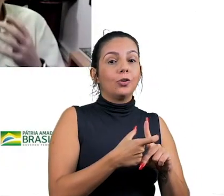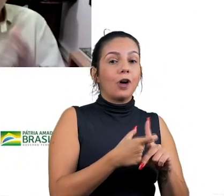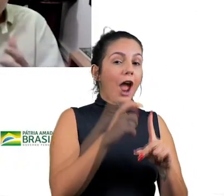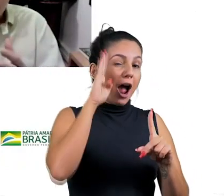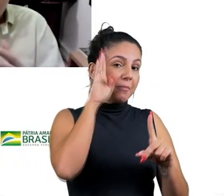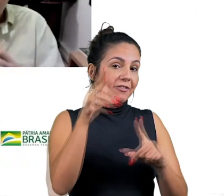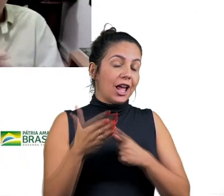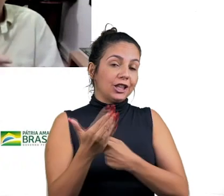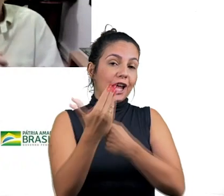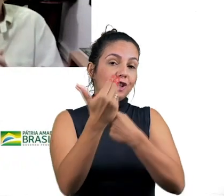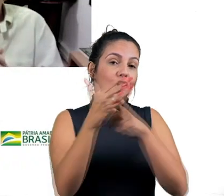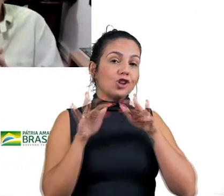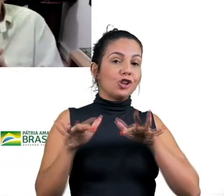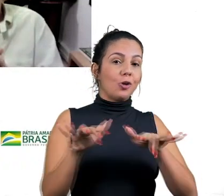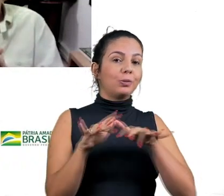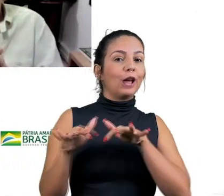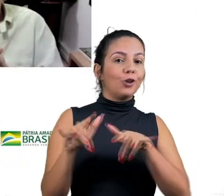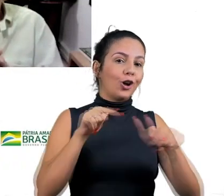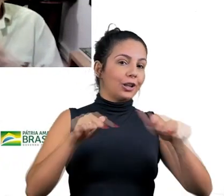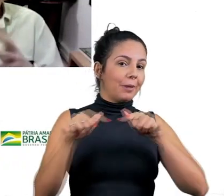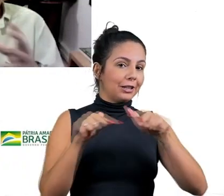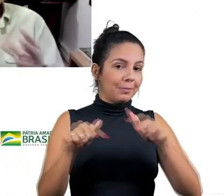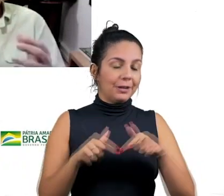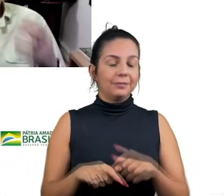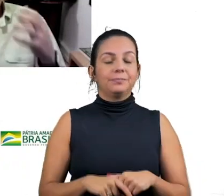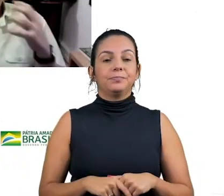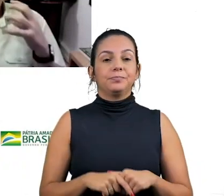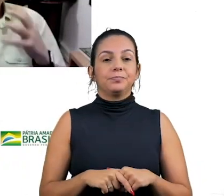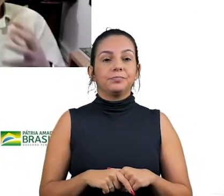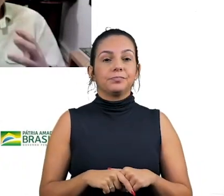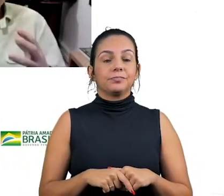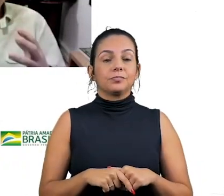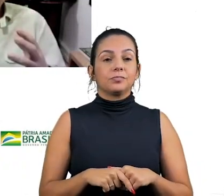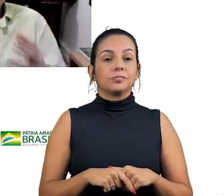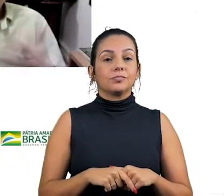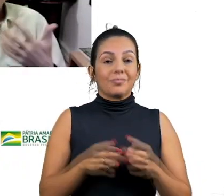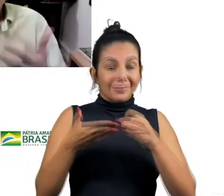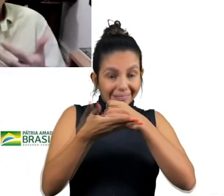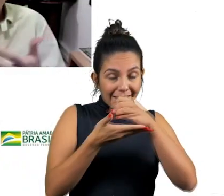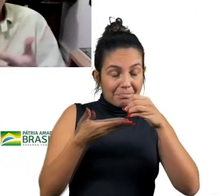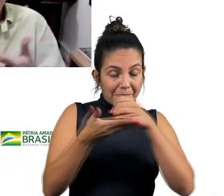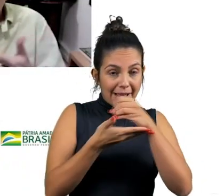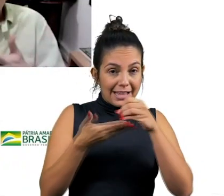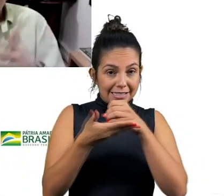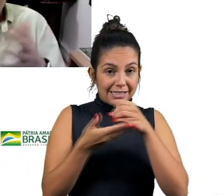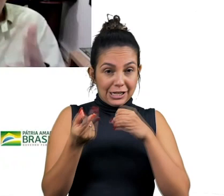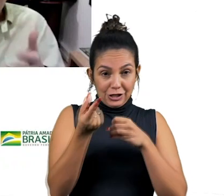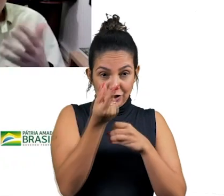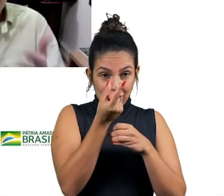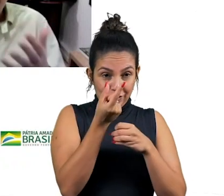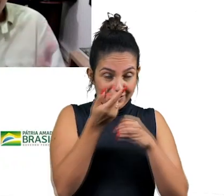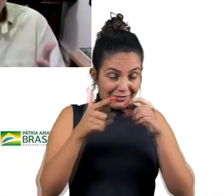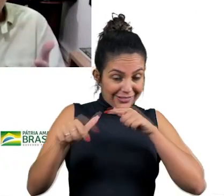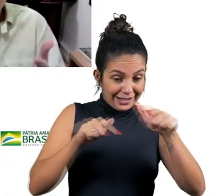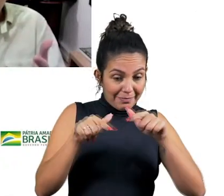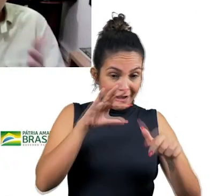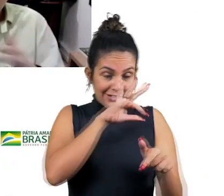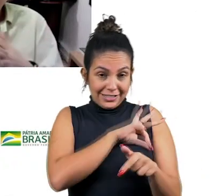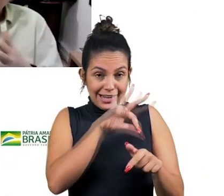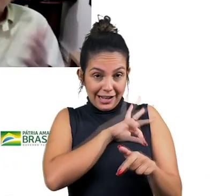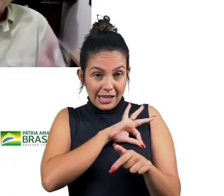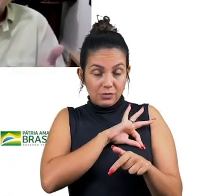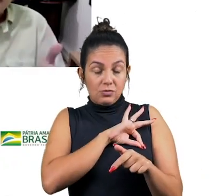que a esquerda ainda não se envolveu nele para valer, mas é o seguinte, a base de remunerar, o trabalho